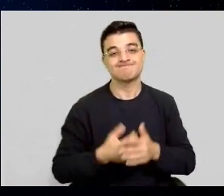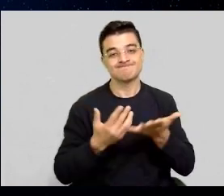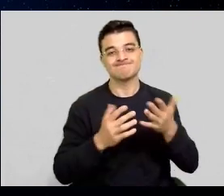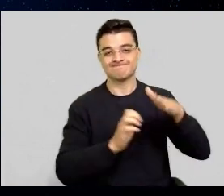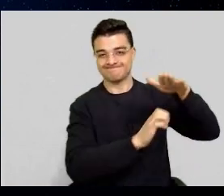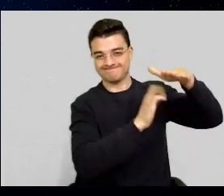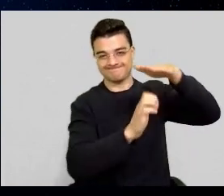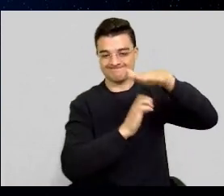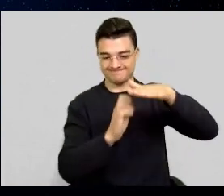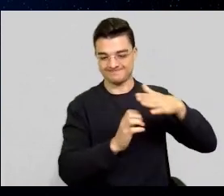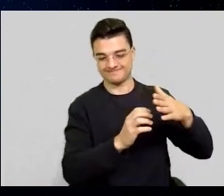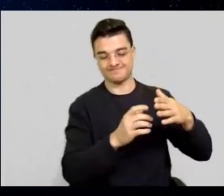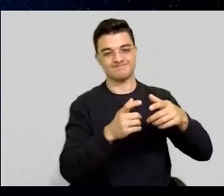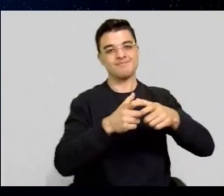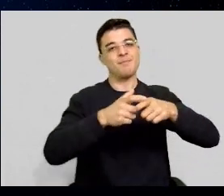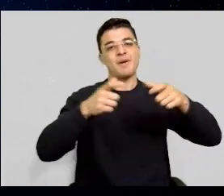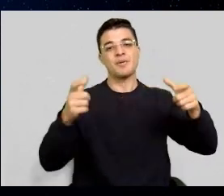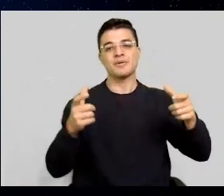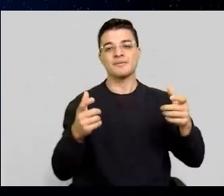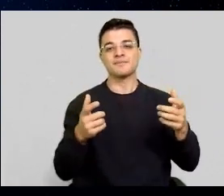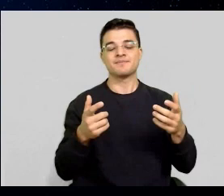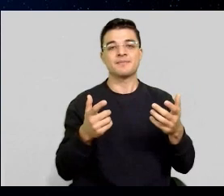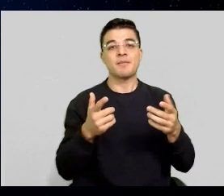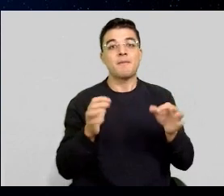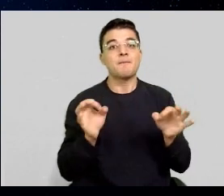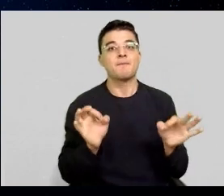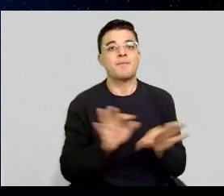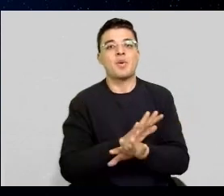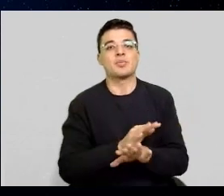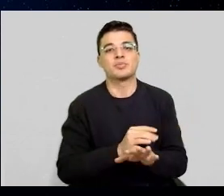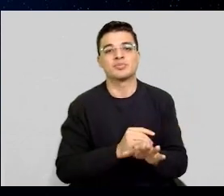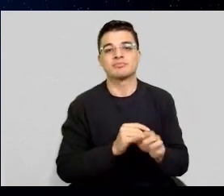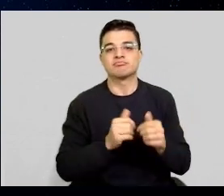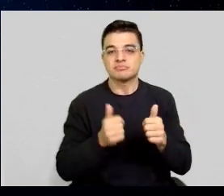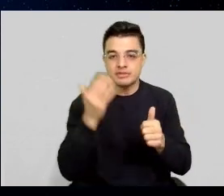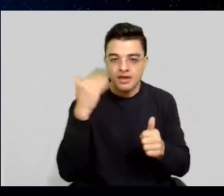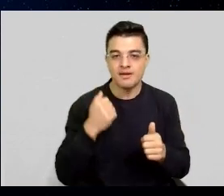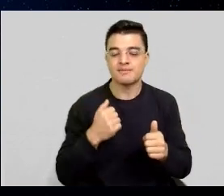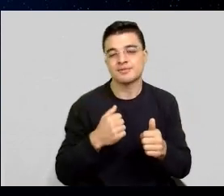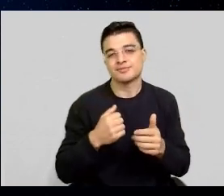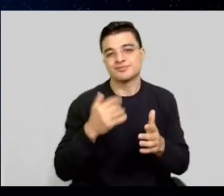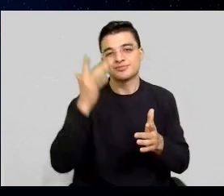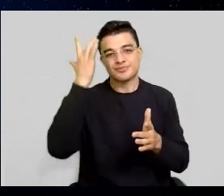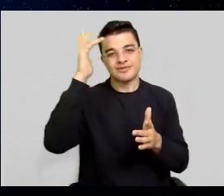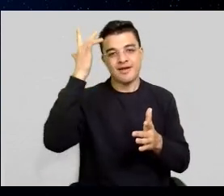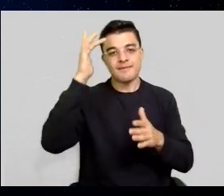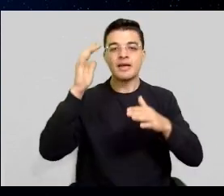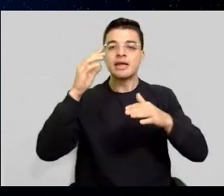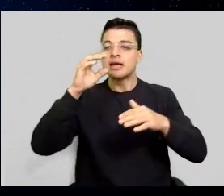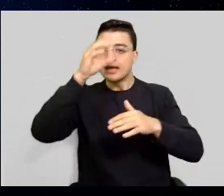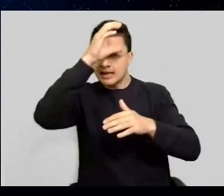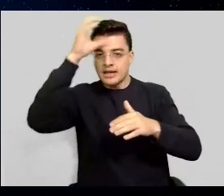preparadas para realmente atrair e reter o cliente na base. A Giane falou ainda